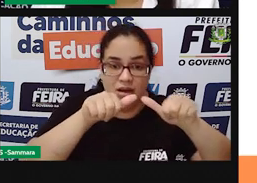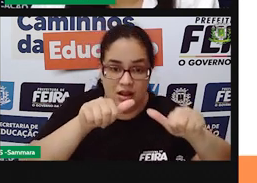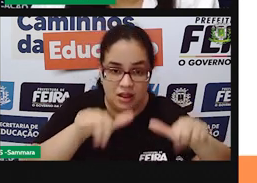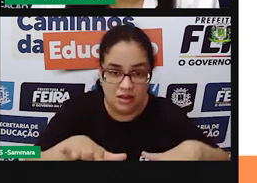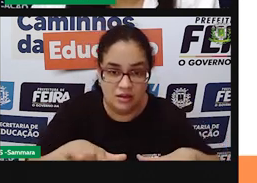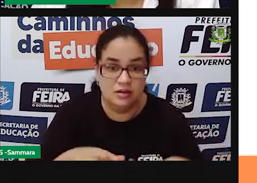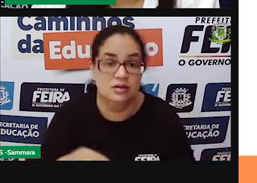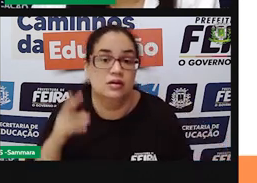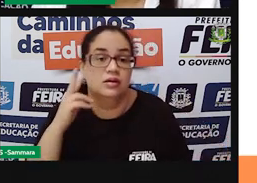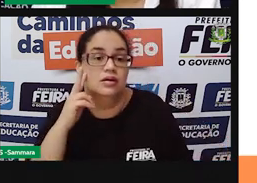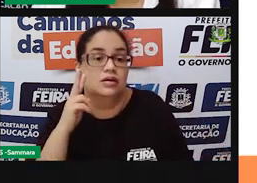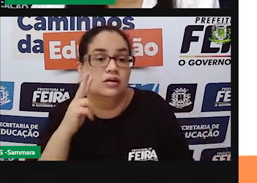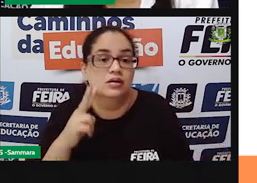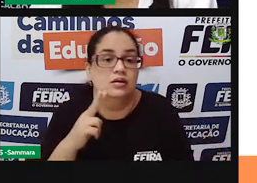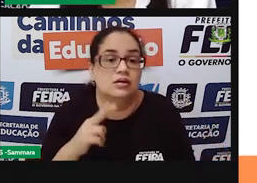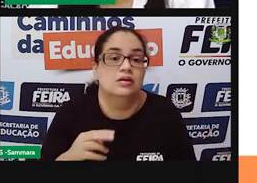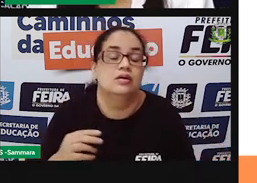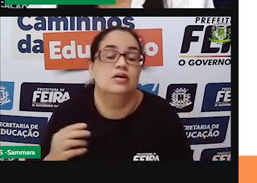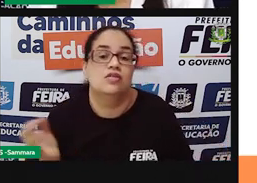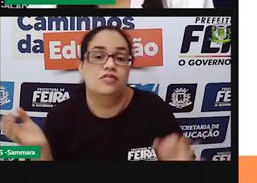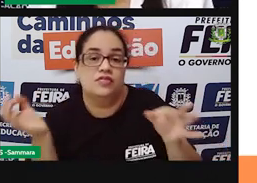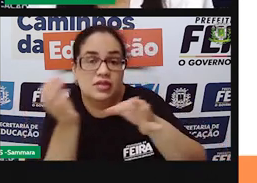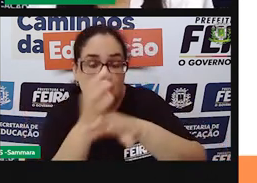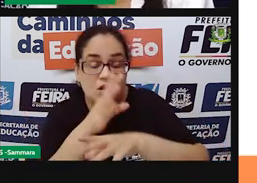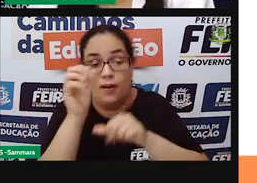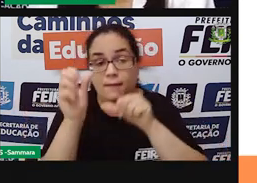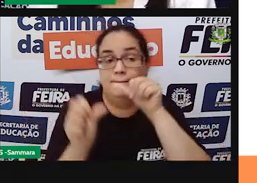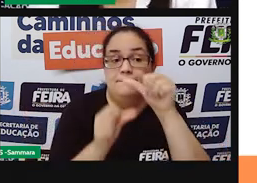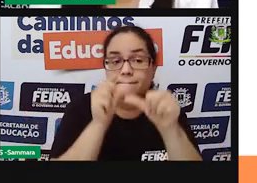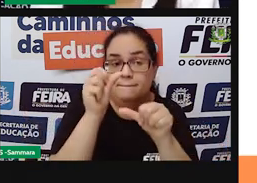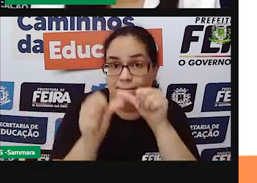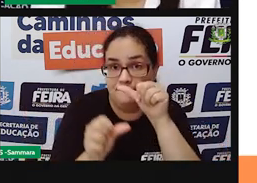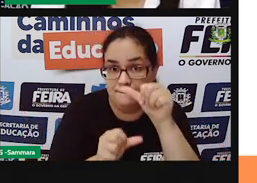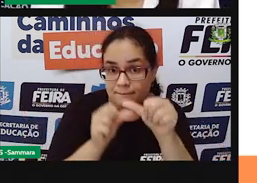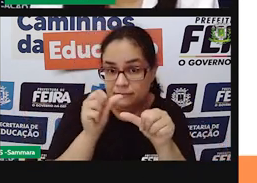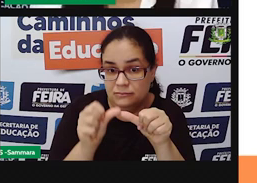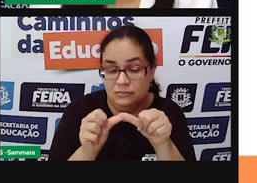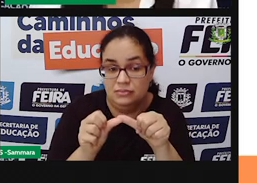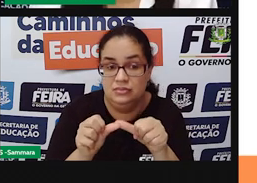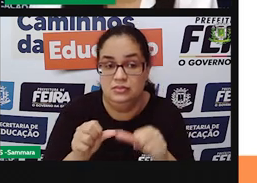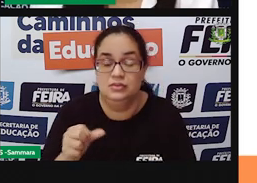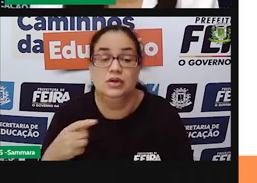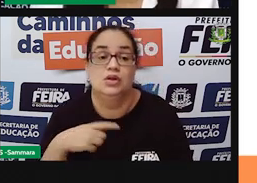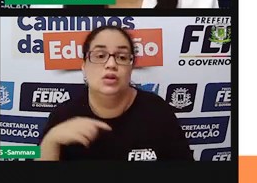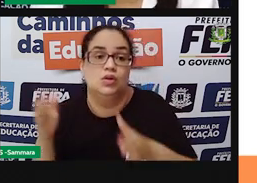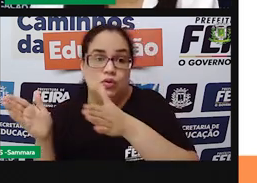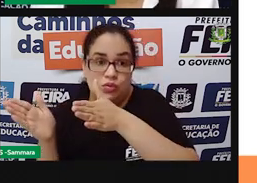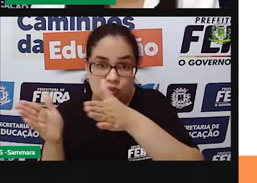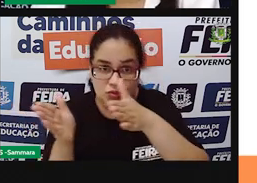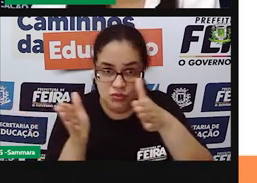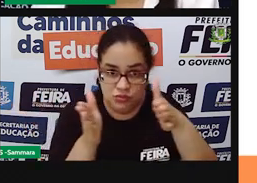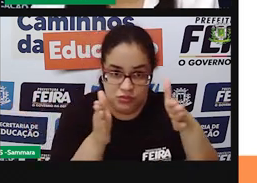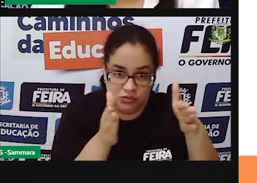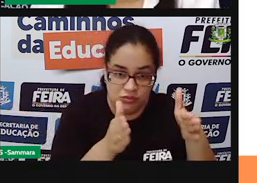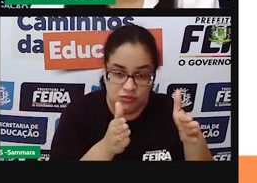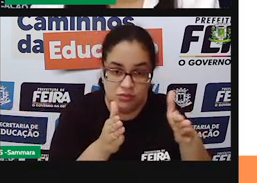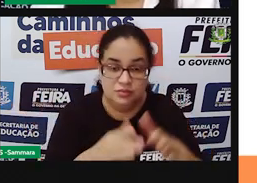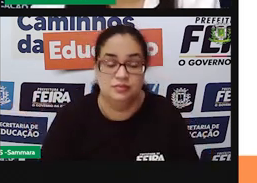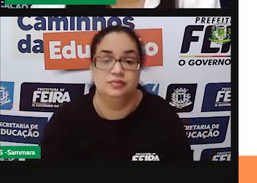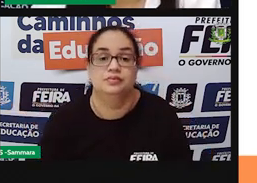a letra G, né? E o final ele é modificado de acordo com o tempo e o modo que esse verbo